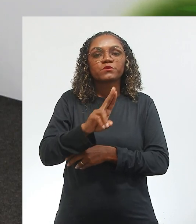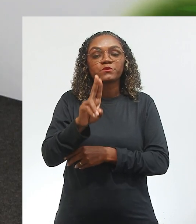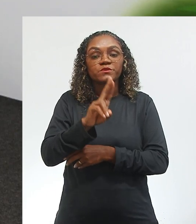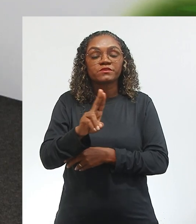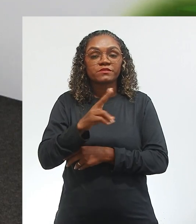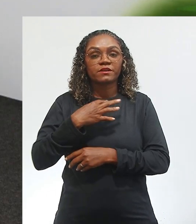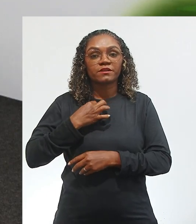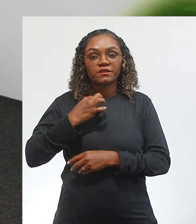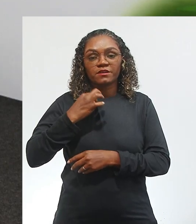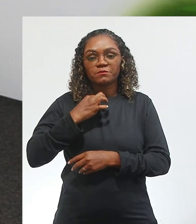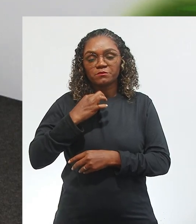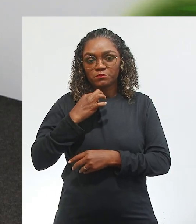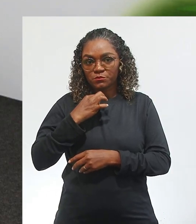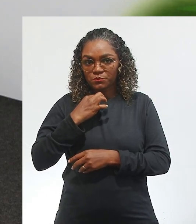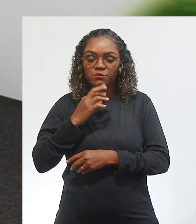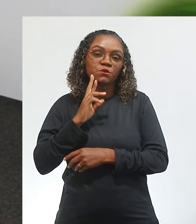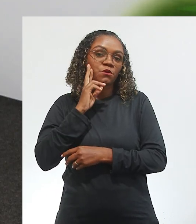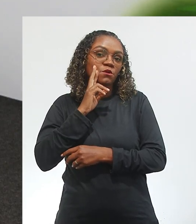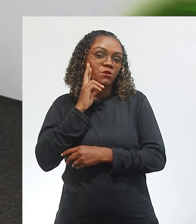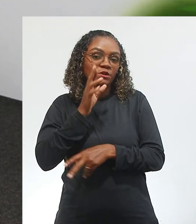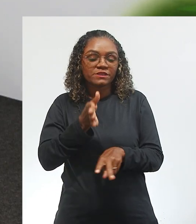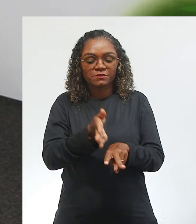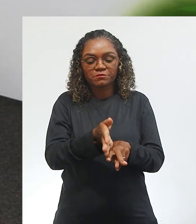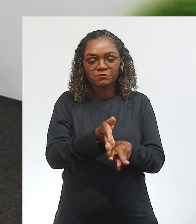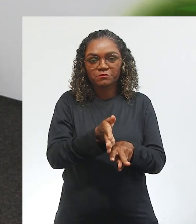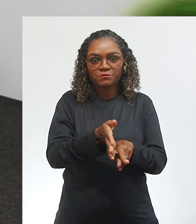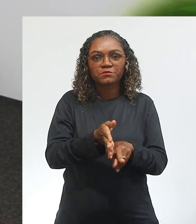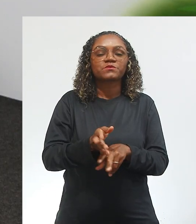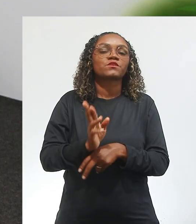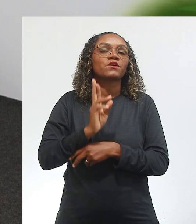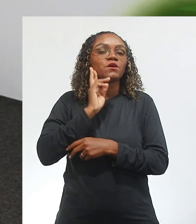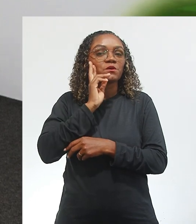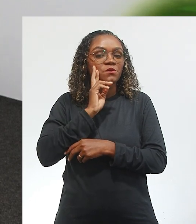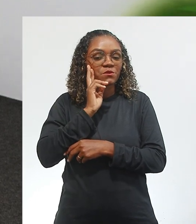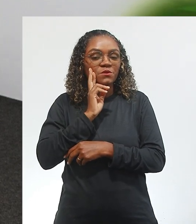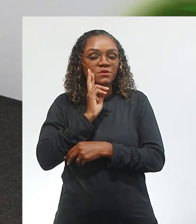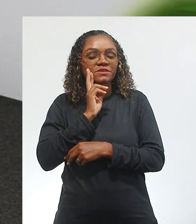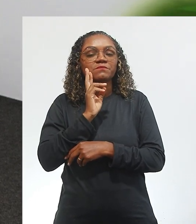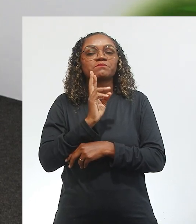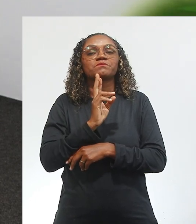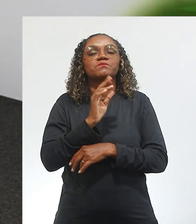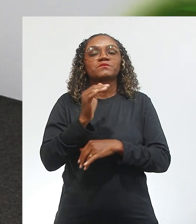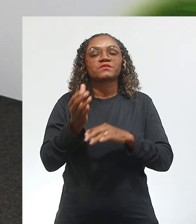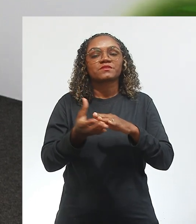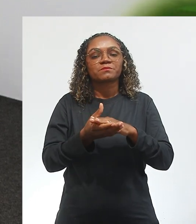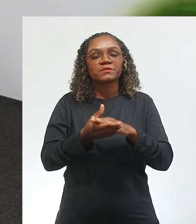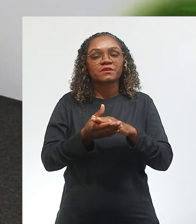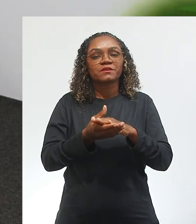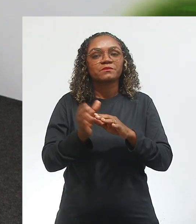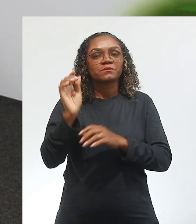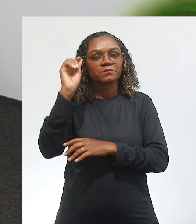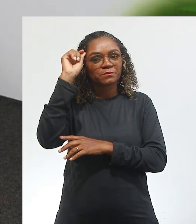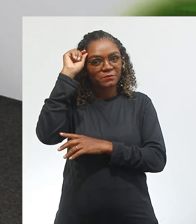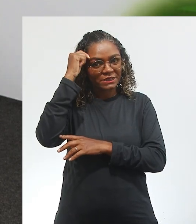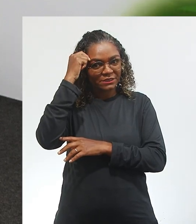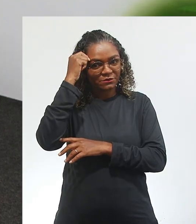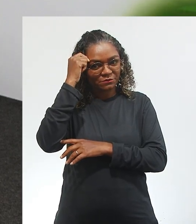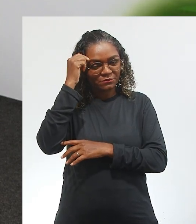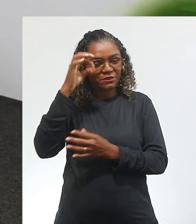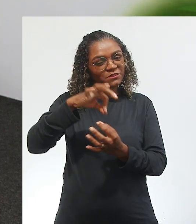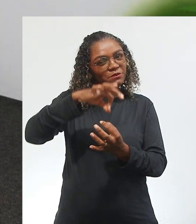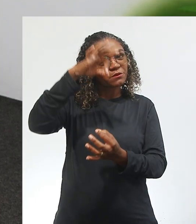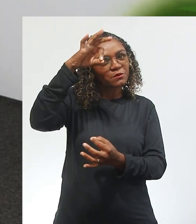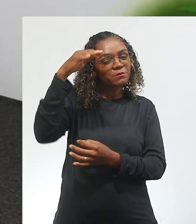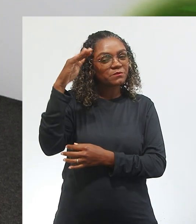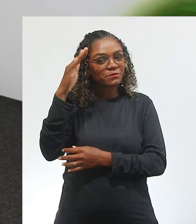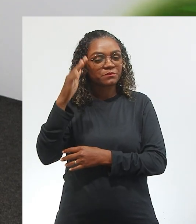algumas flores rosas, calça rosa e sapatos pretos, ok? Tenho estatura média. Então